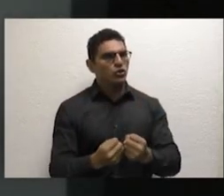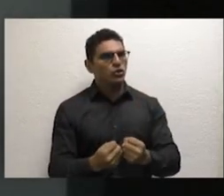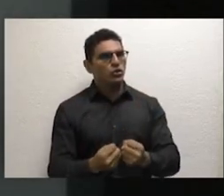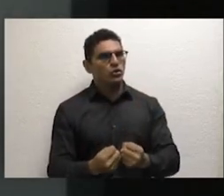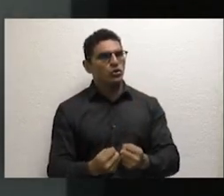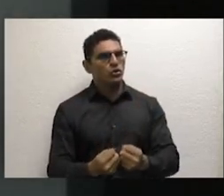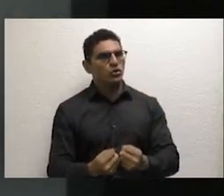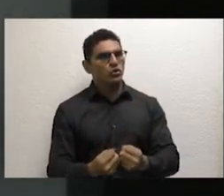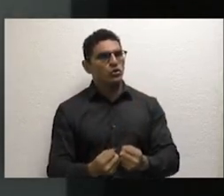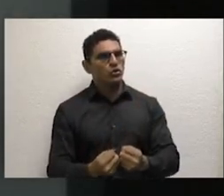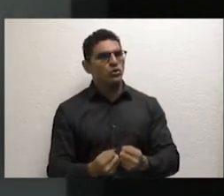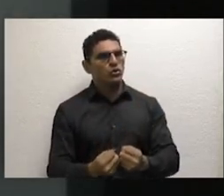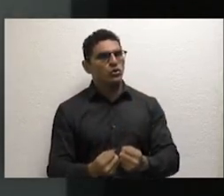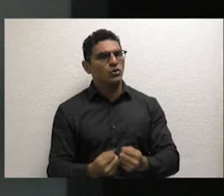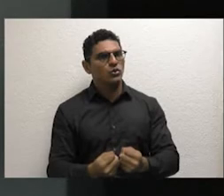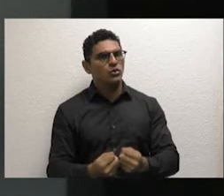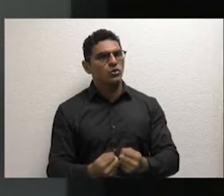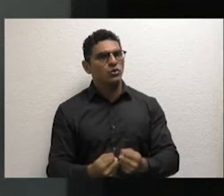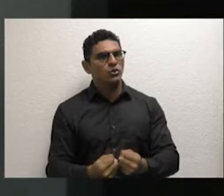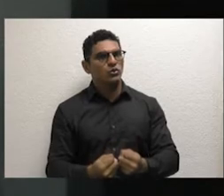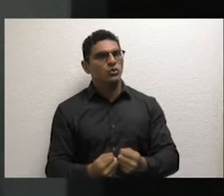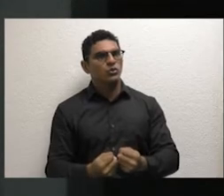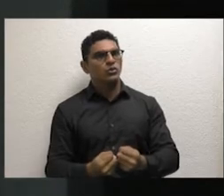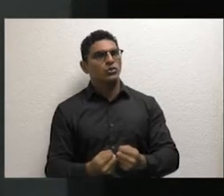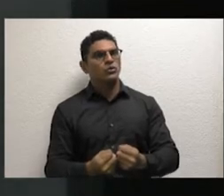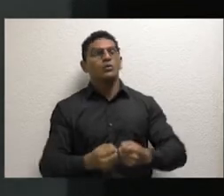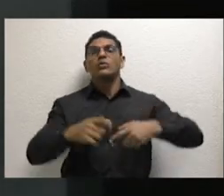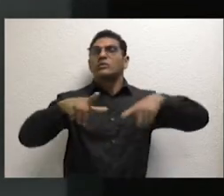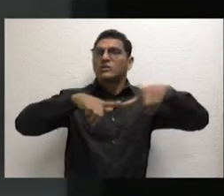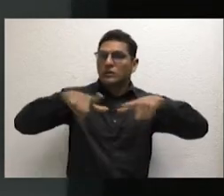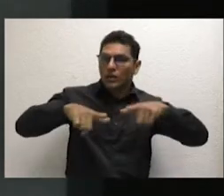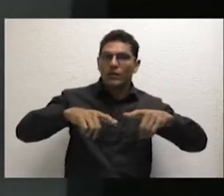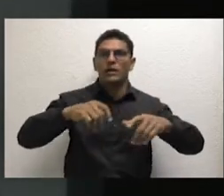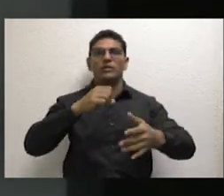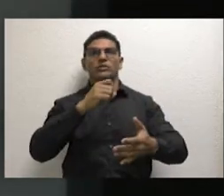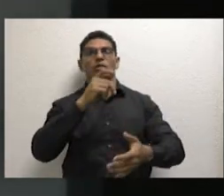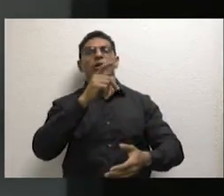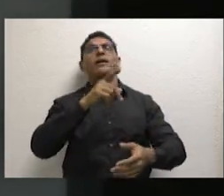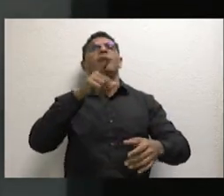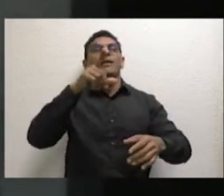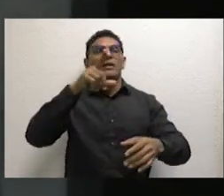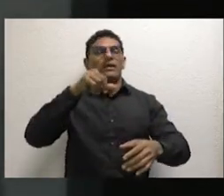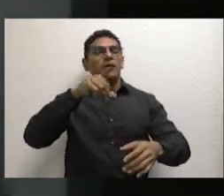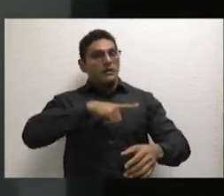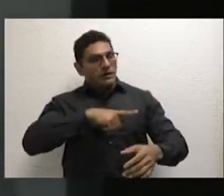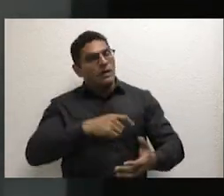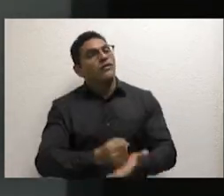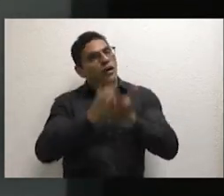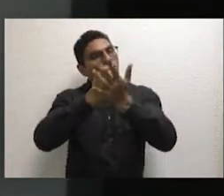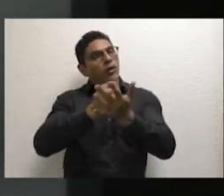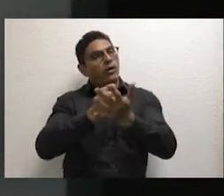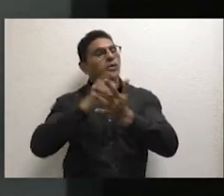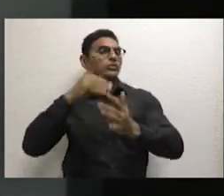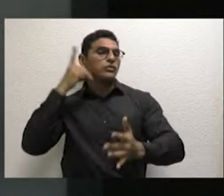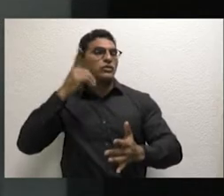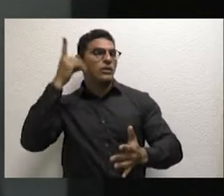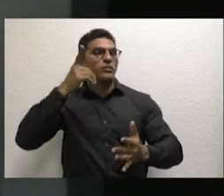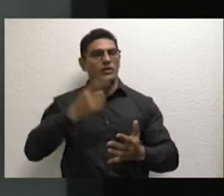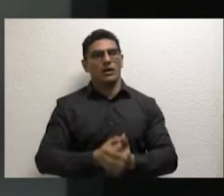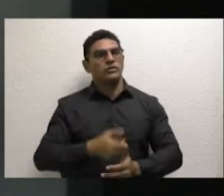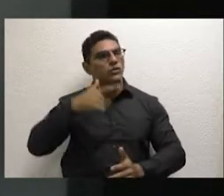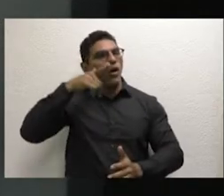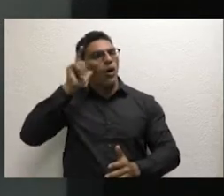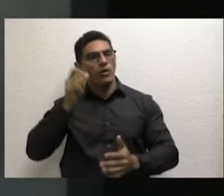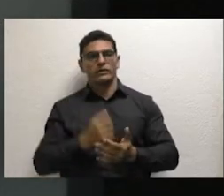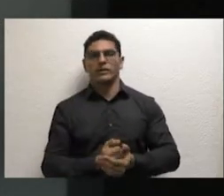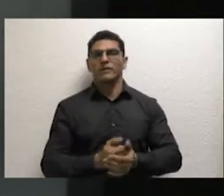servidor deputado Felipe que bateu nessa casa teve apoio dos deputados isso é fato ontem foi mais